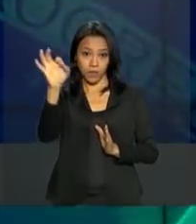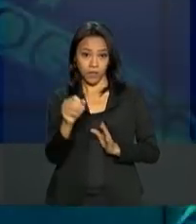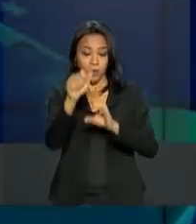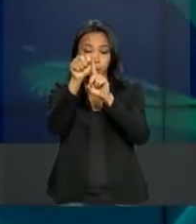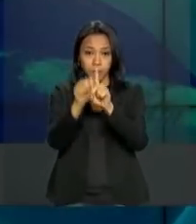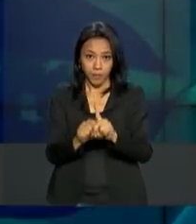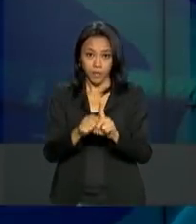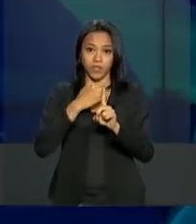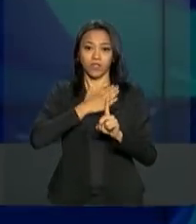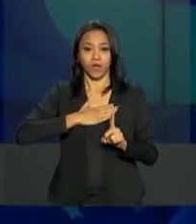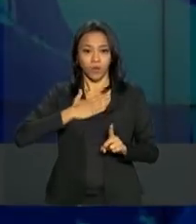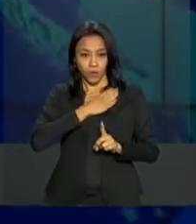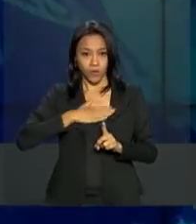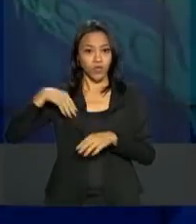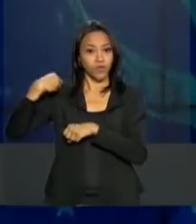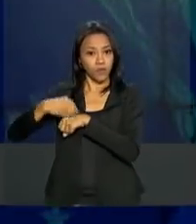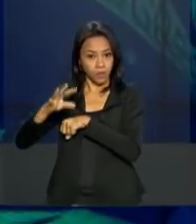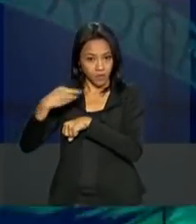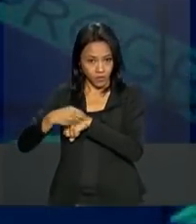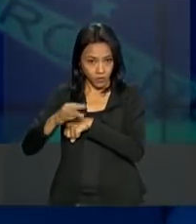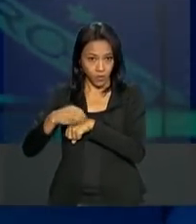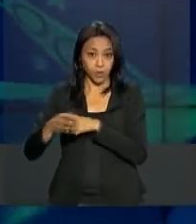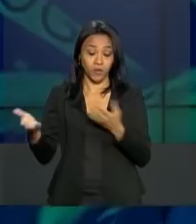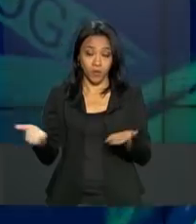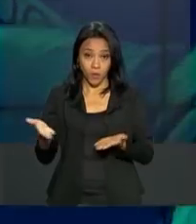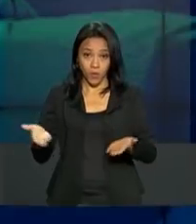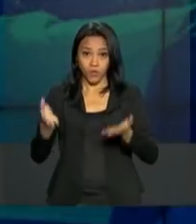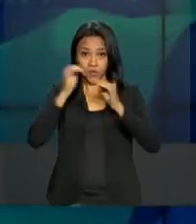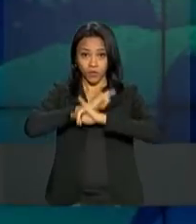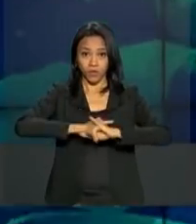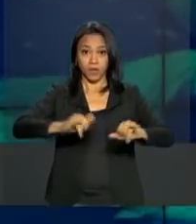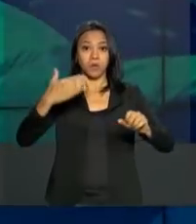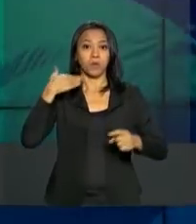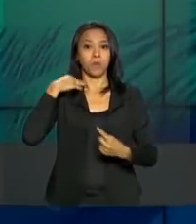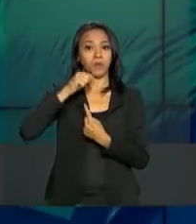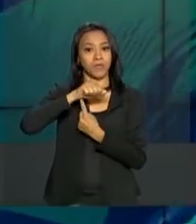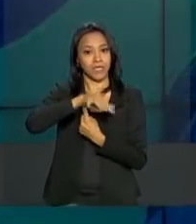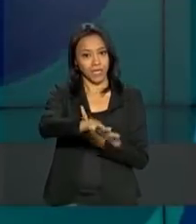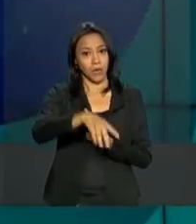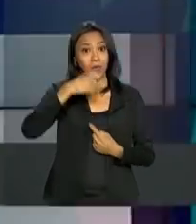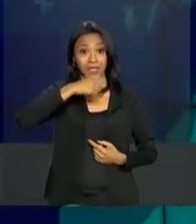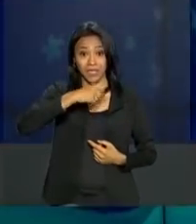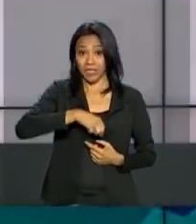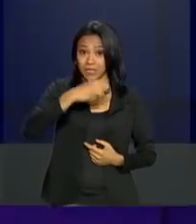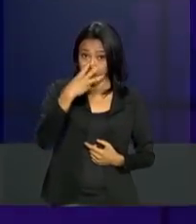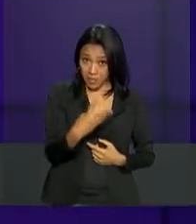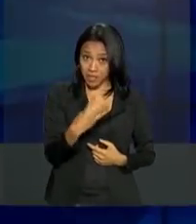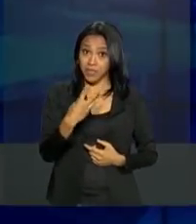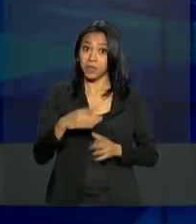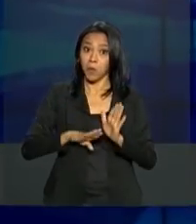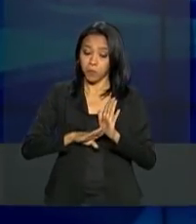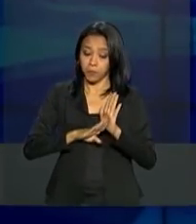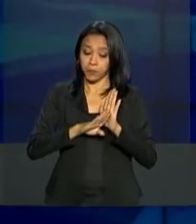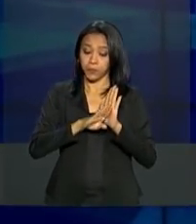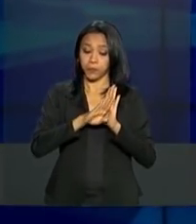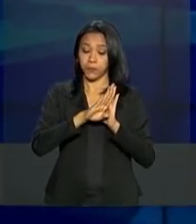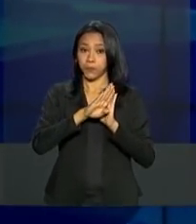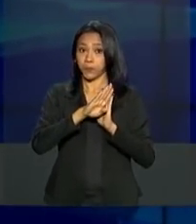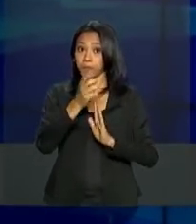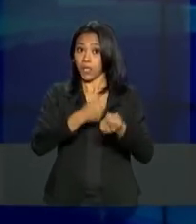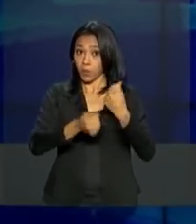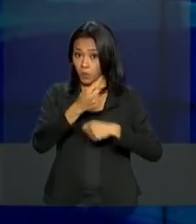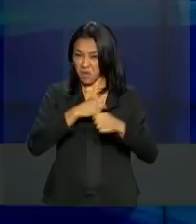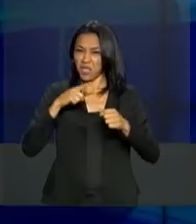com dados preliminares divulgados hoje pelo banco central foi o terceiro mês seguido de crescimento da economia após a queda registrada